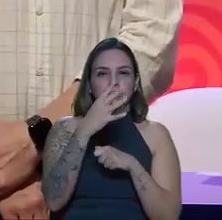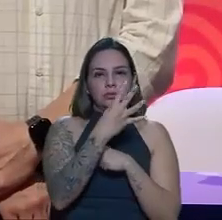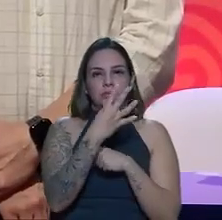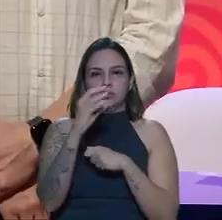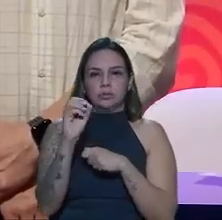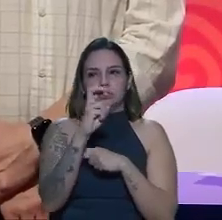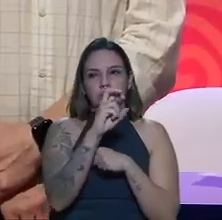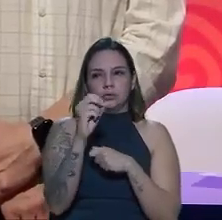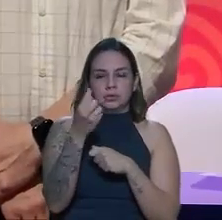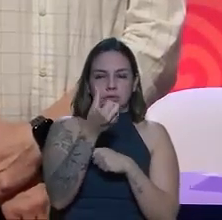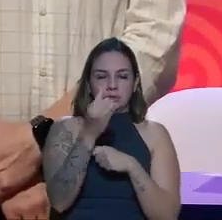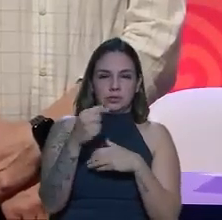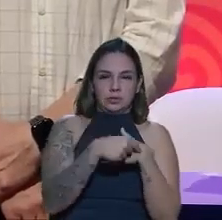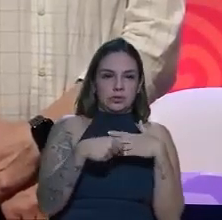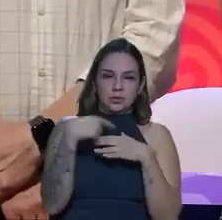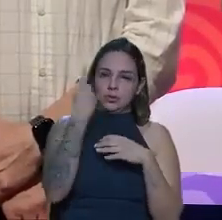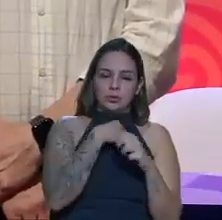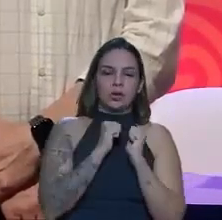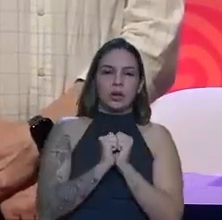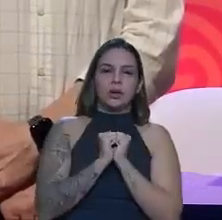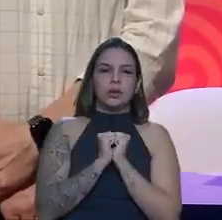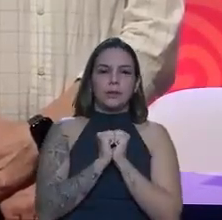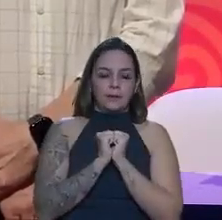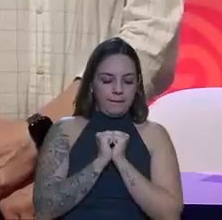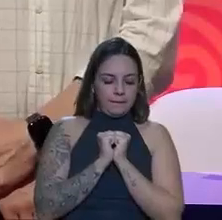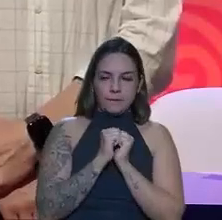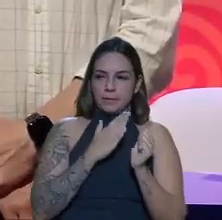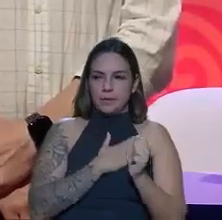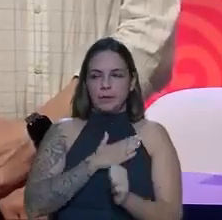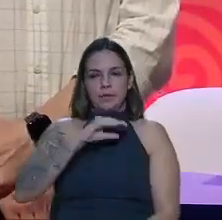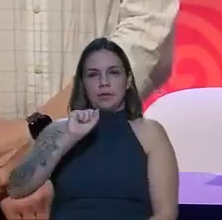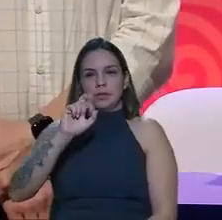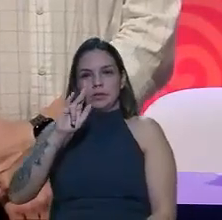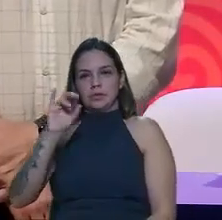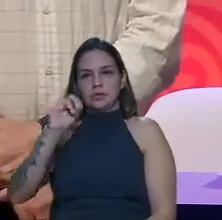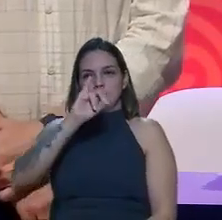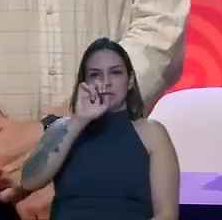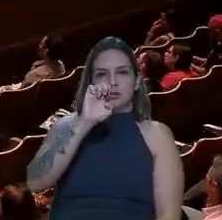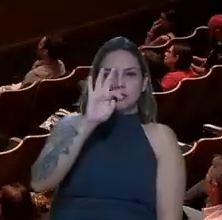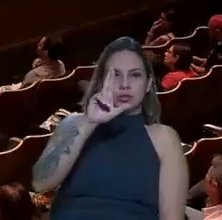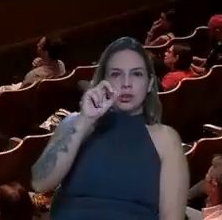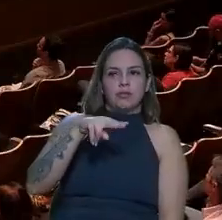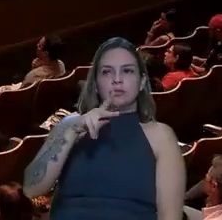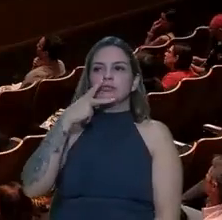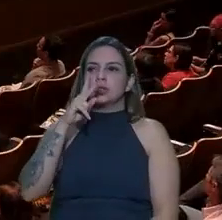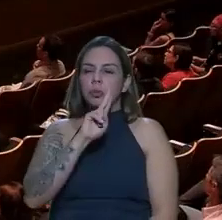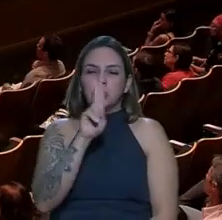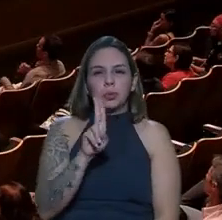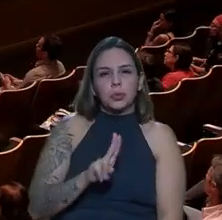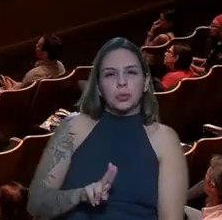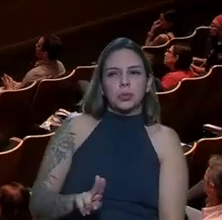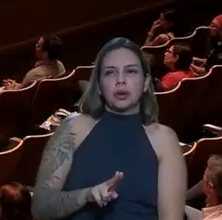40, 50, 60 autores que nos acompanham. Eu, Sérgio, Jefferson, Bianca, Tayane está